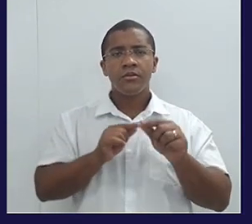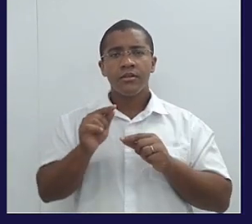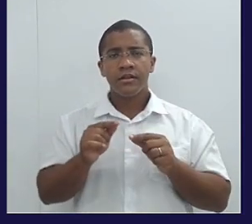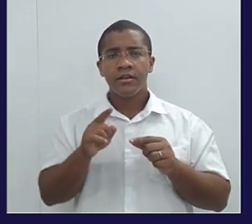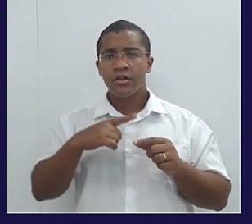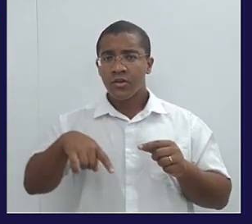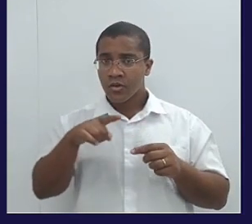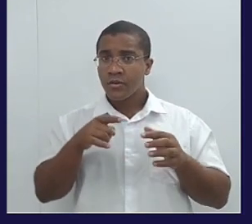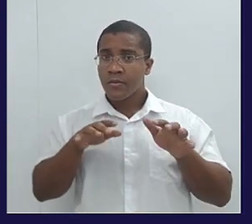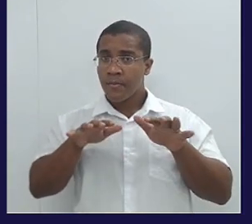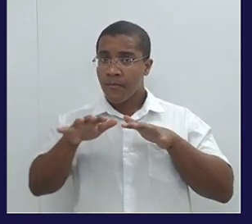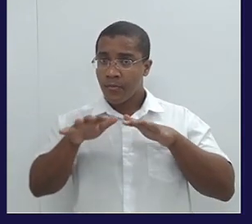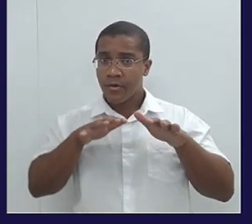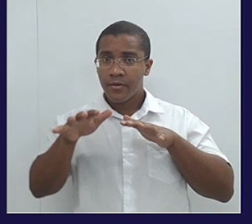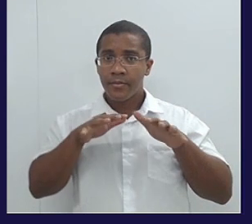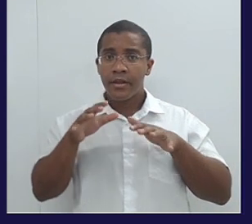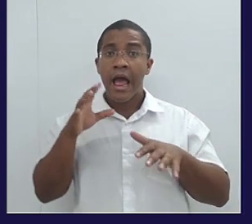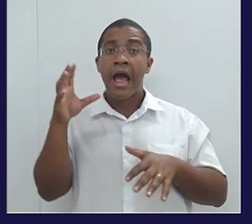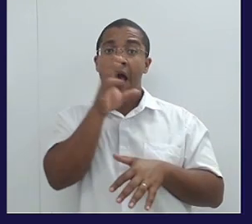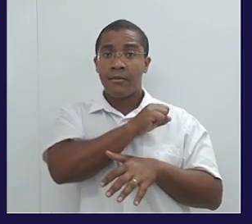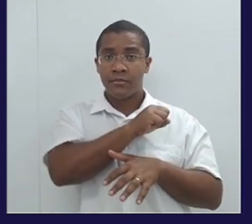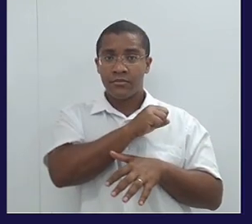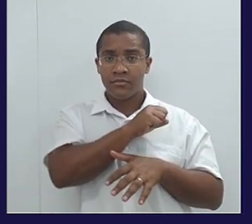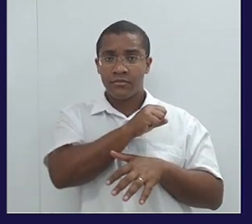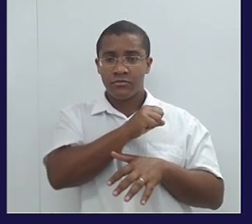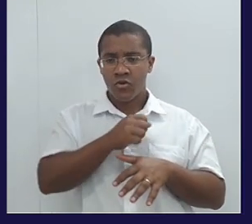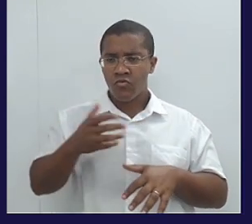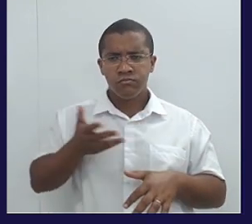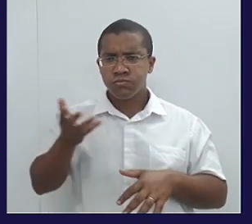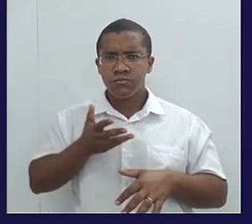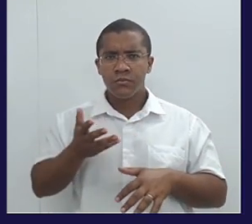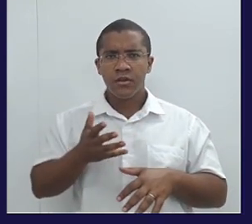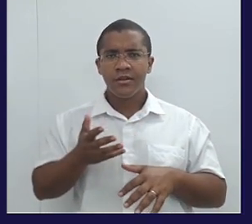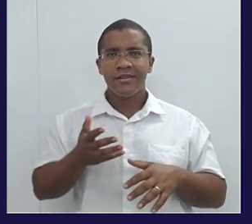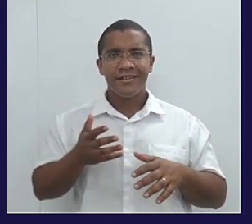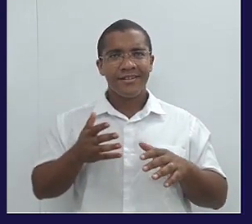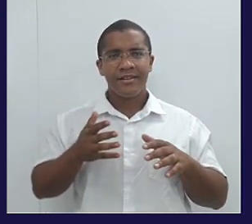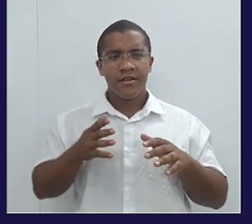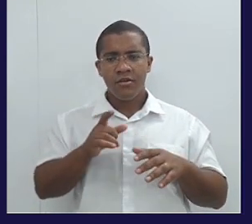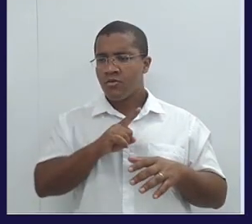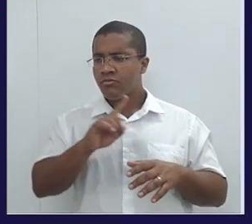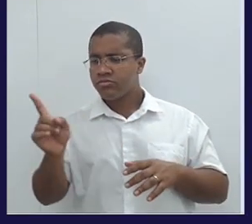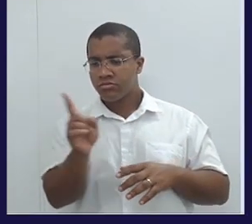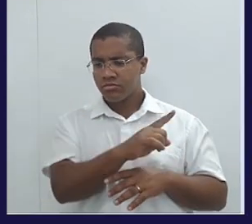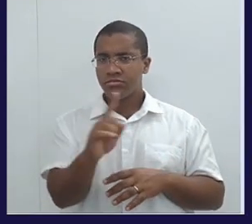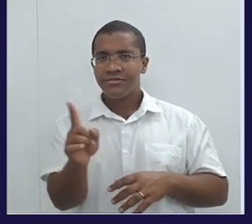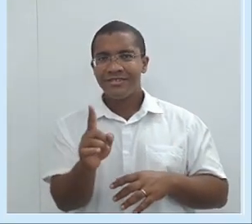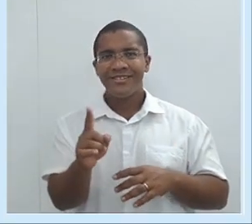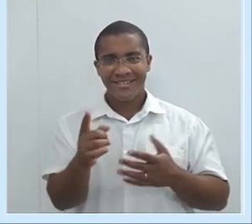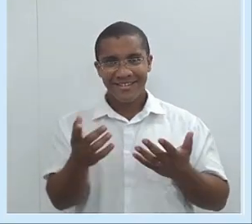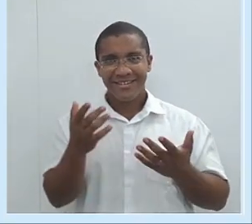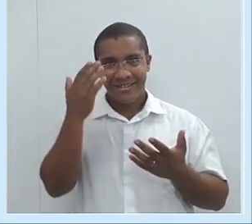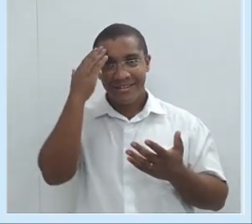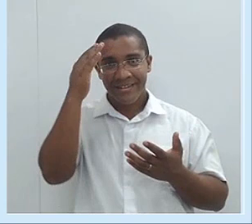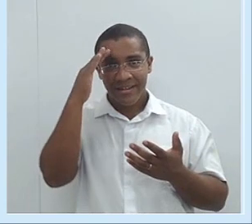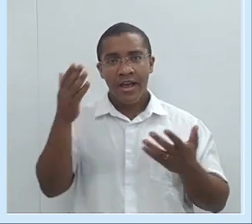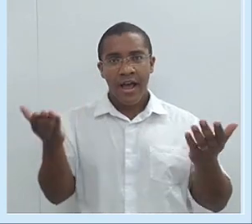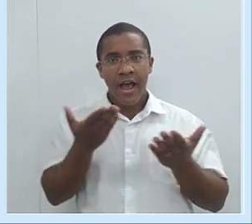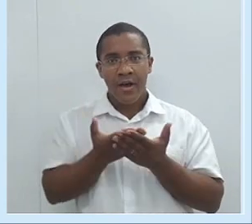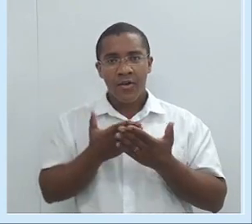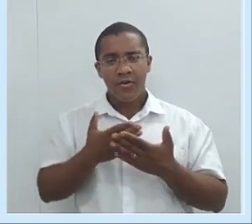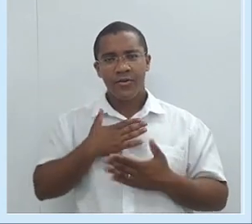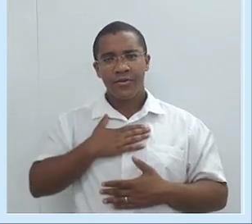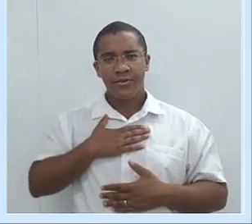quando a gente vai executar um movimento o mais rápido possível, com mudança aí de direção. E aí,